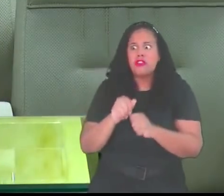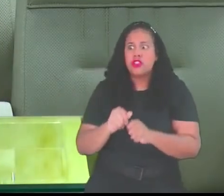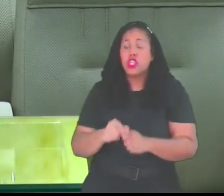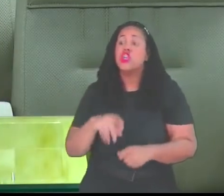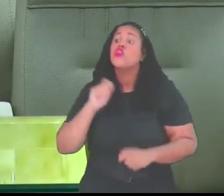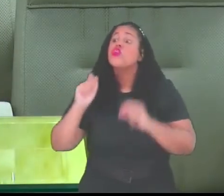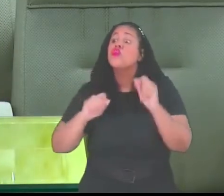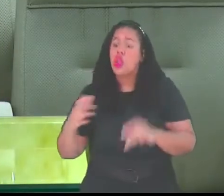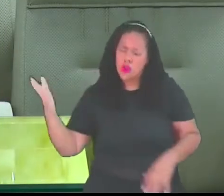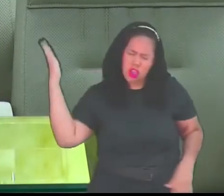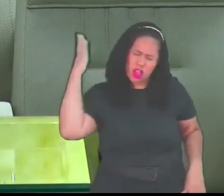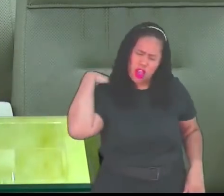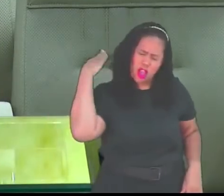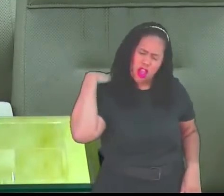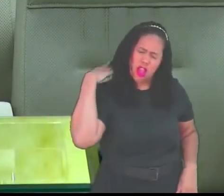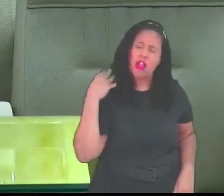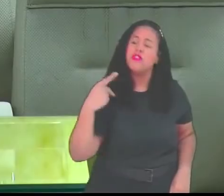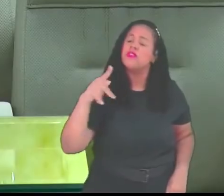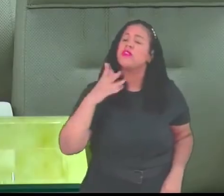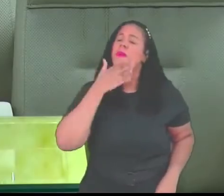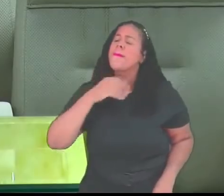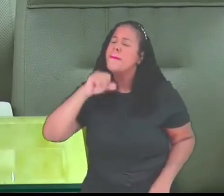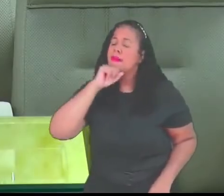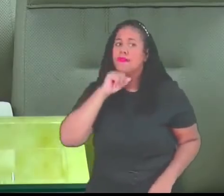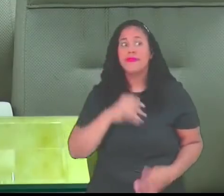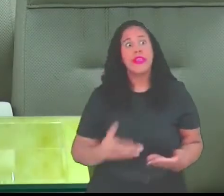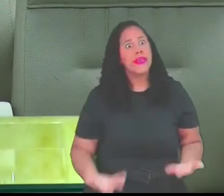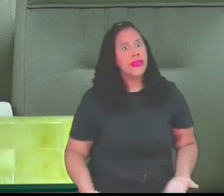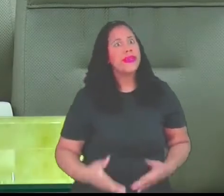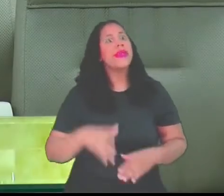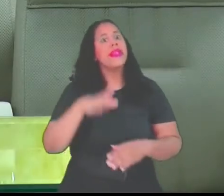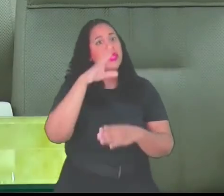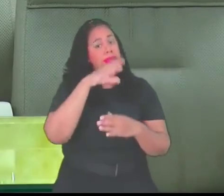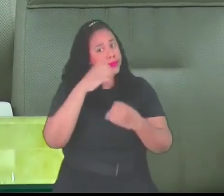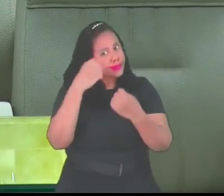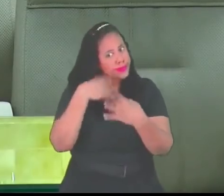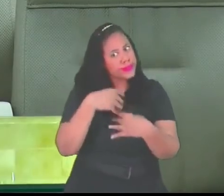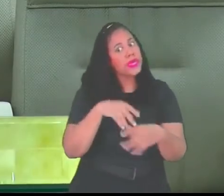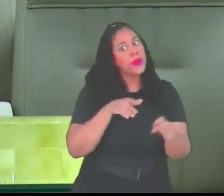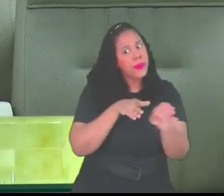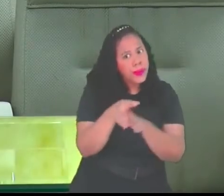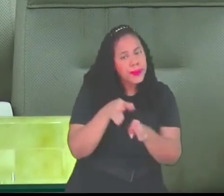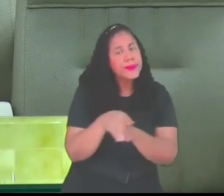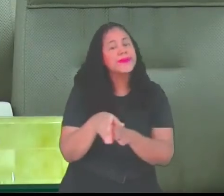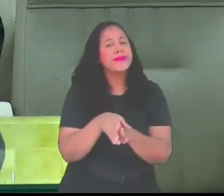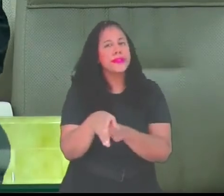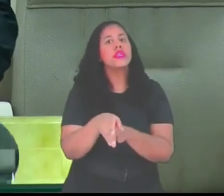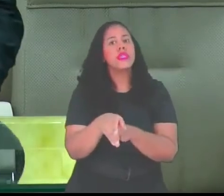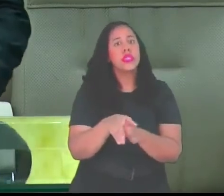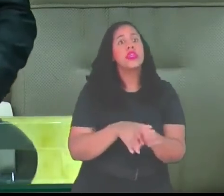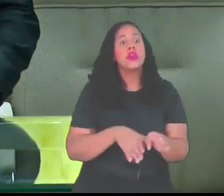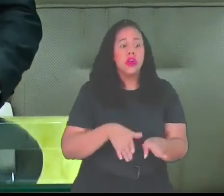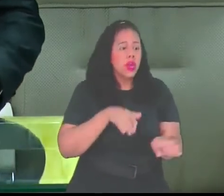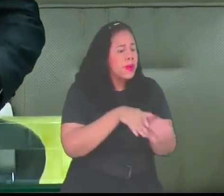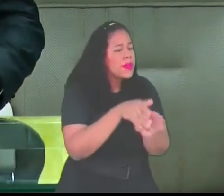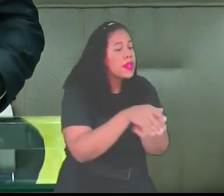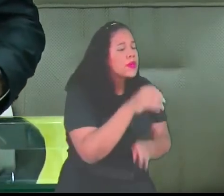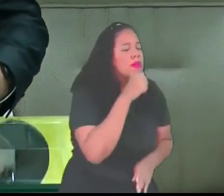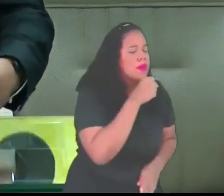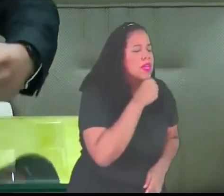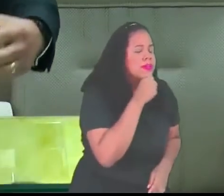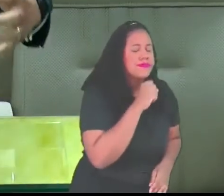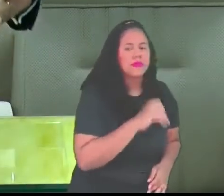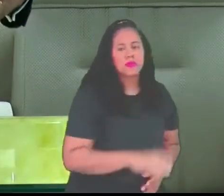lombo do teu pai. E ele ouviu o conselho, vai se aconselhar com os mais velhos. Os mais velhos disse: não,